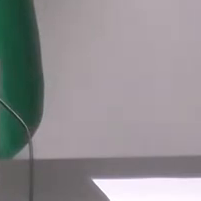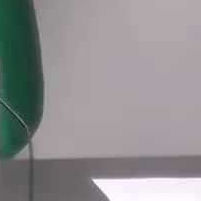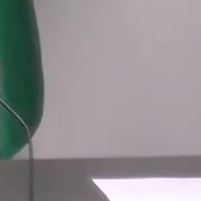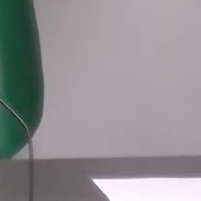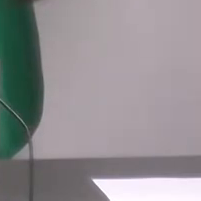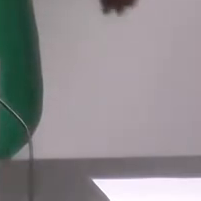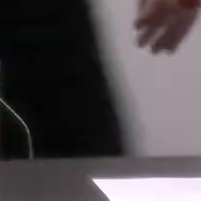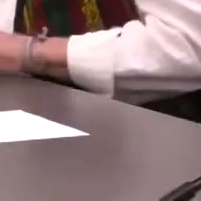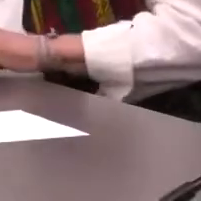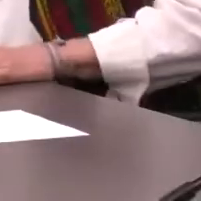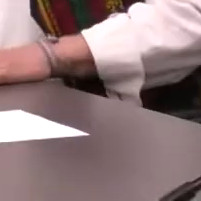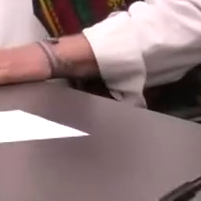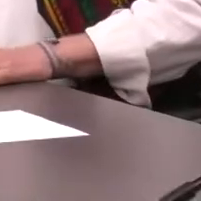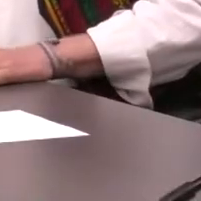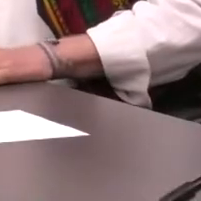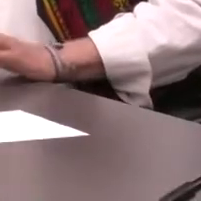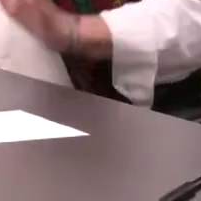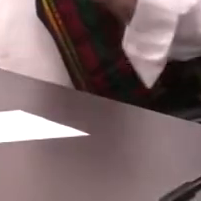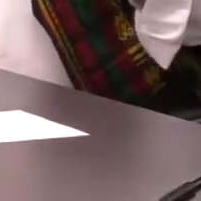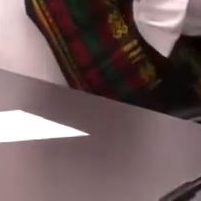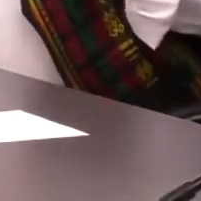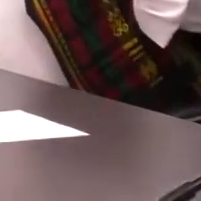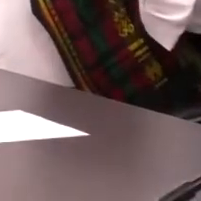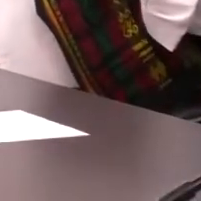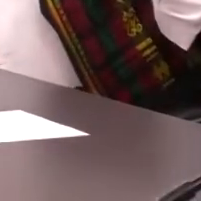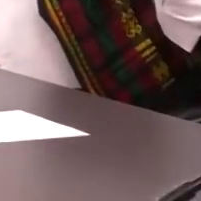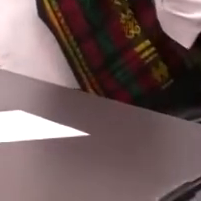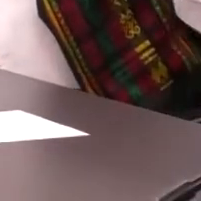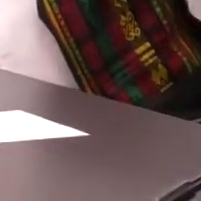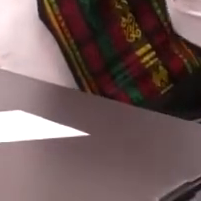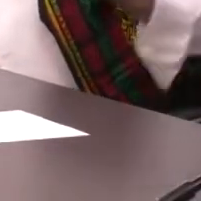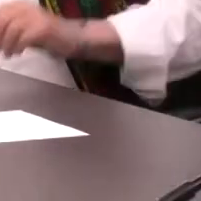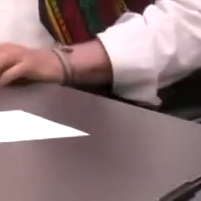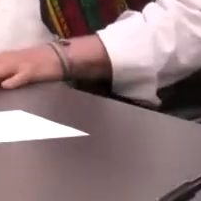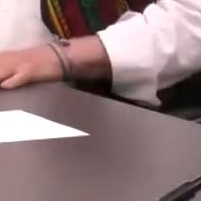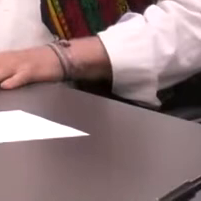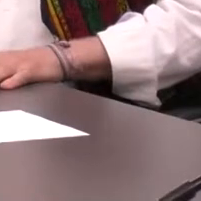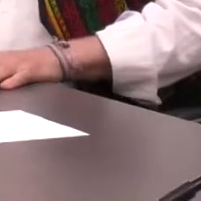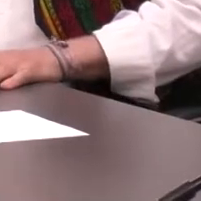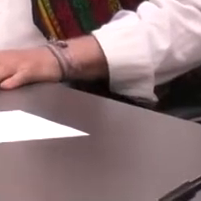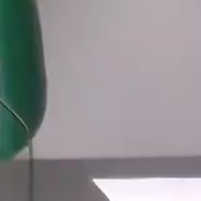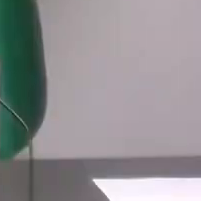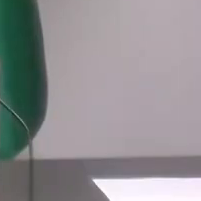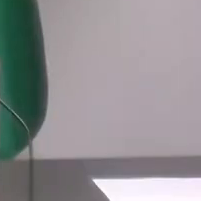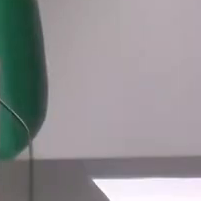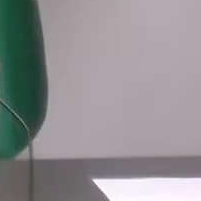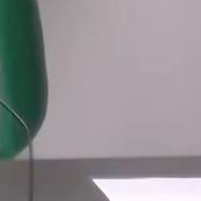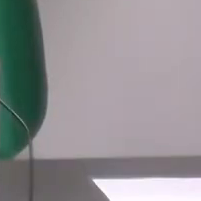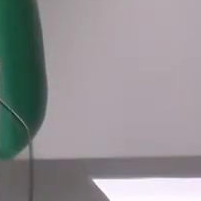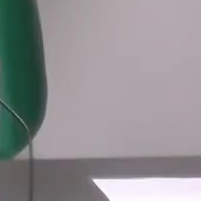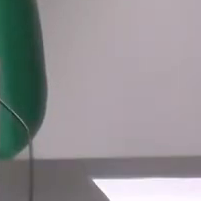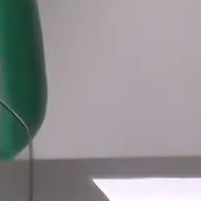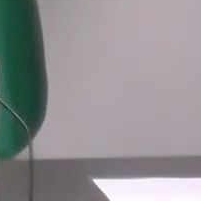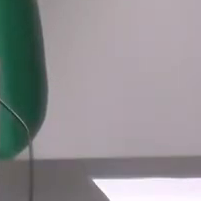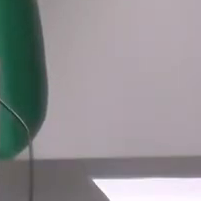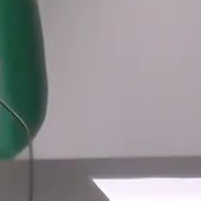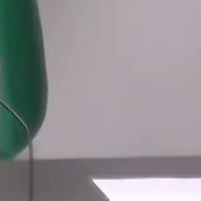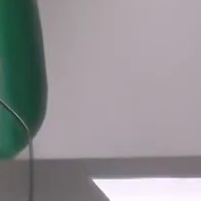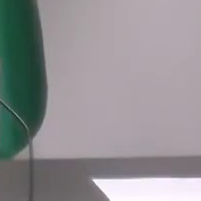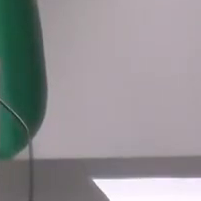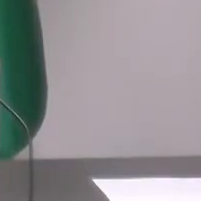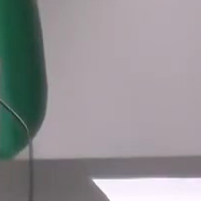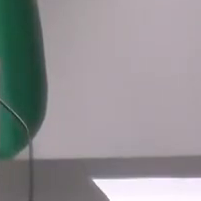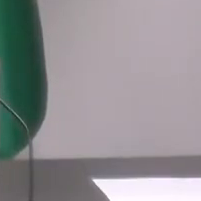depois você corrige os números são dessa ordem de grandeza o André Barros conhece esses números também